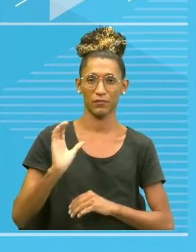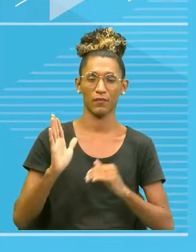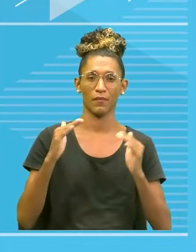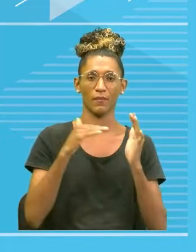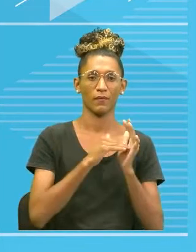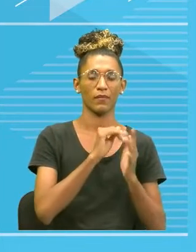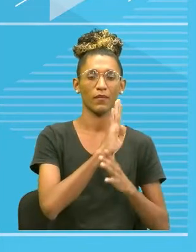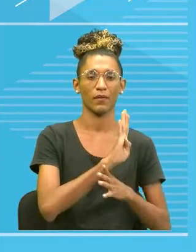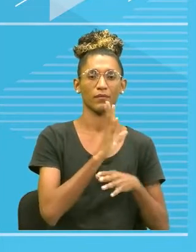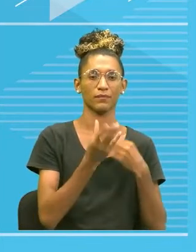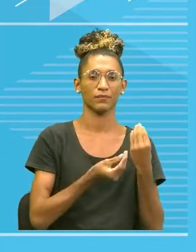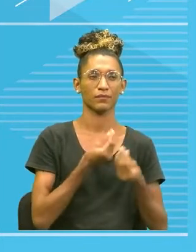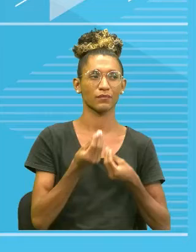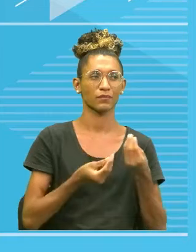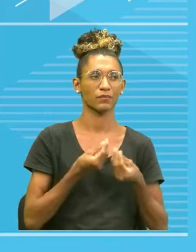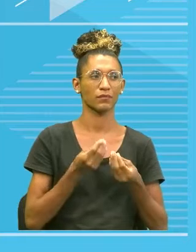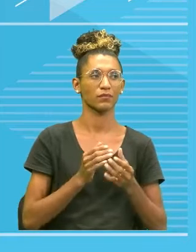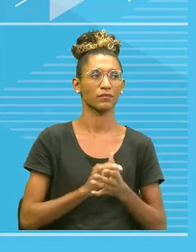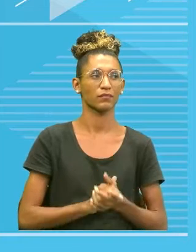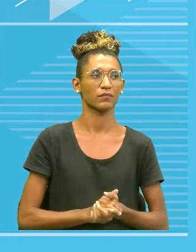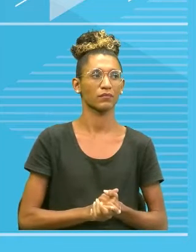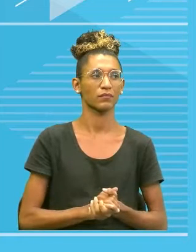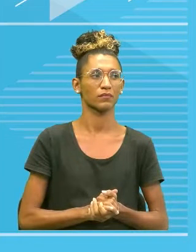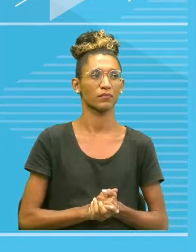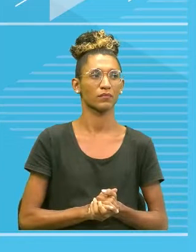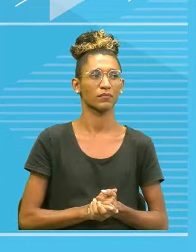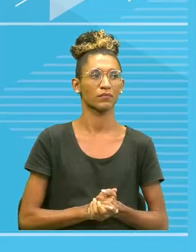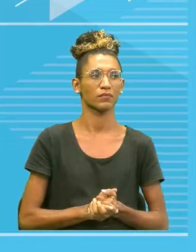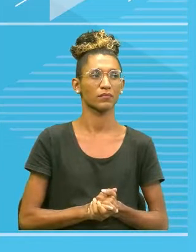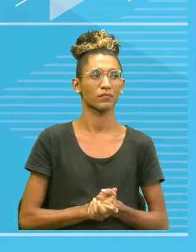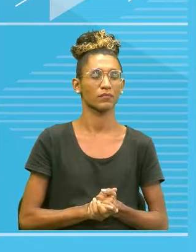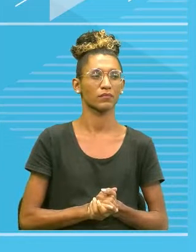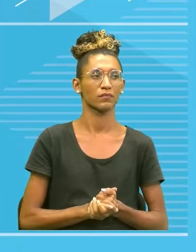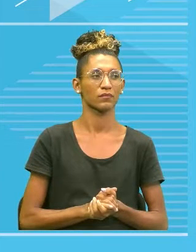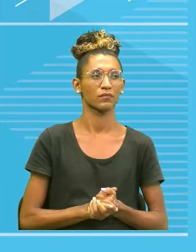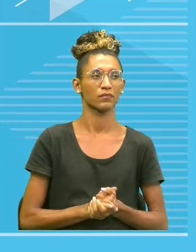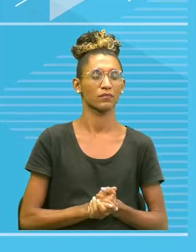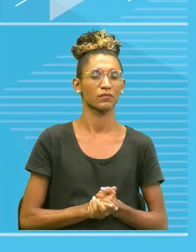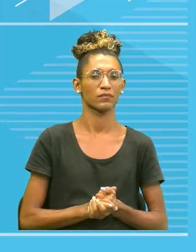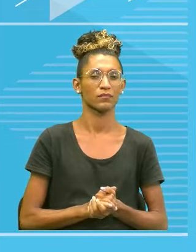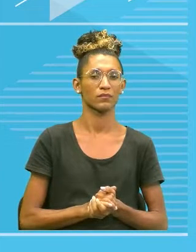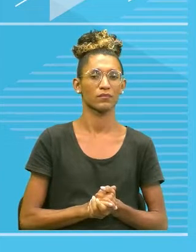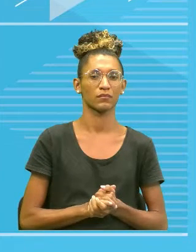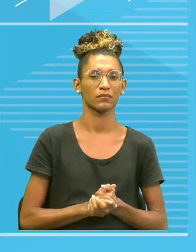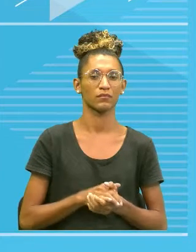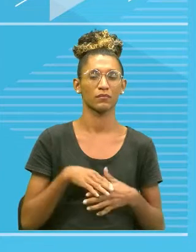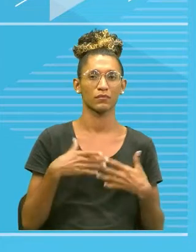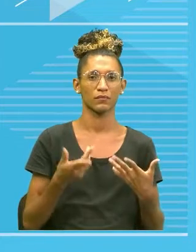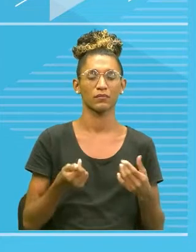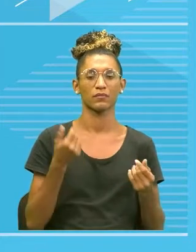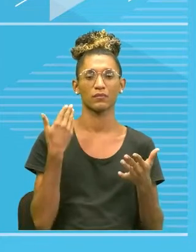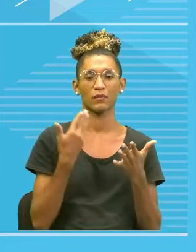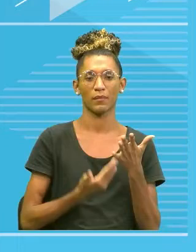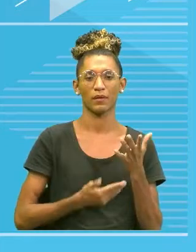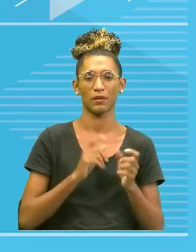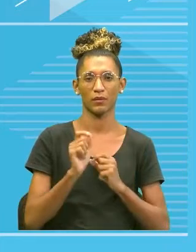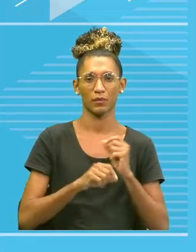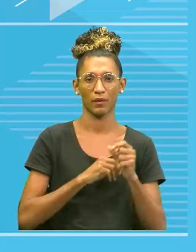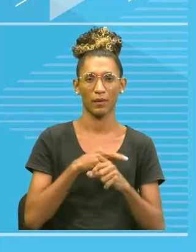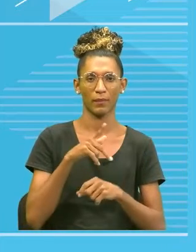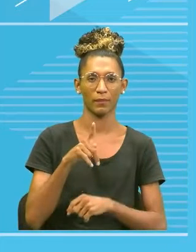está saindo de uma pressão inicial para uma pressão final menor. Ele está perdendo